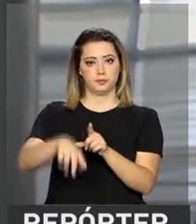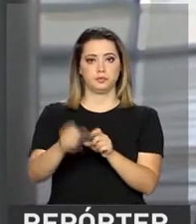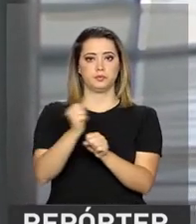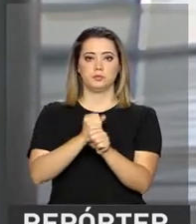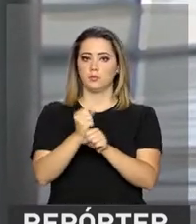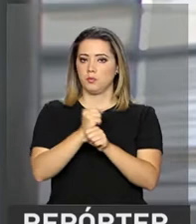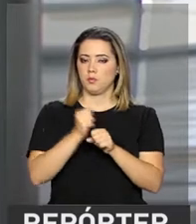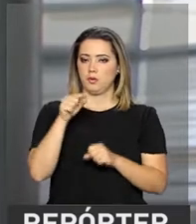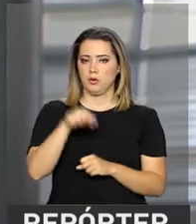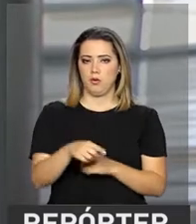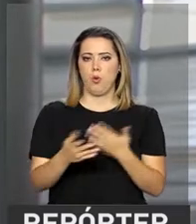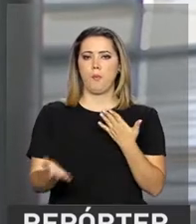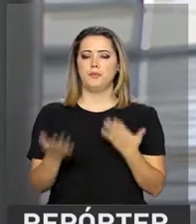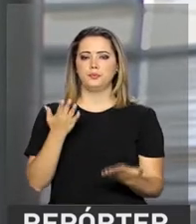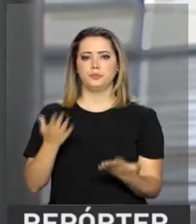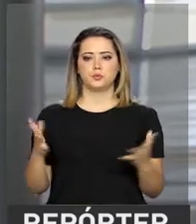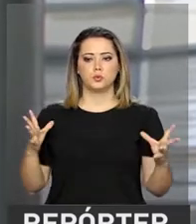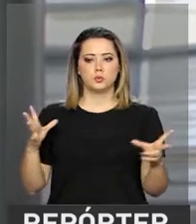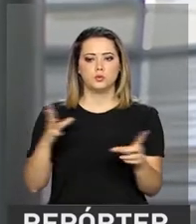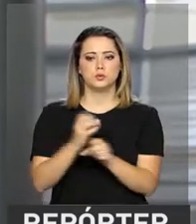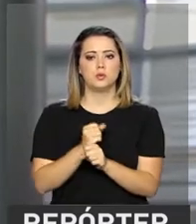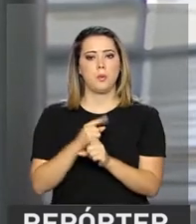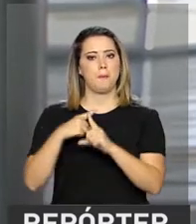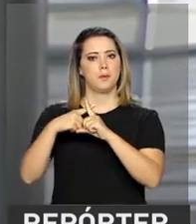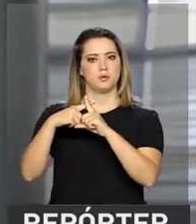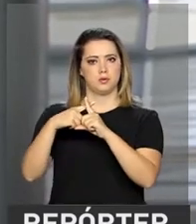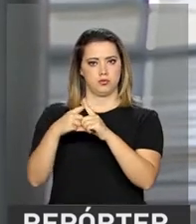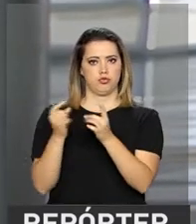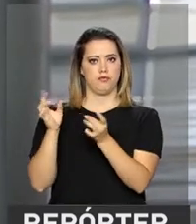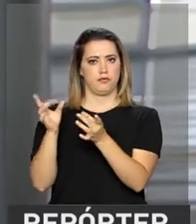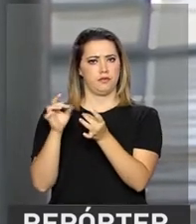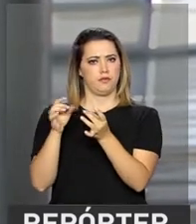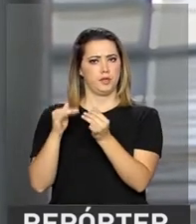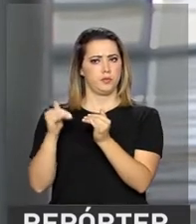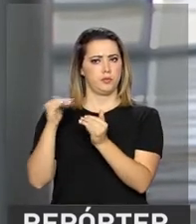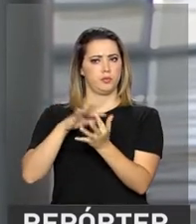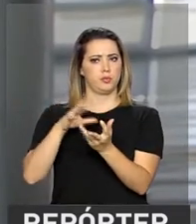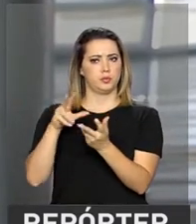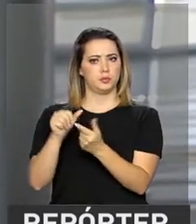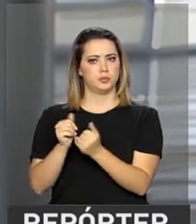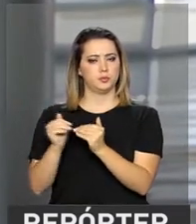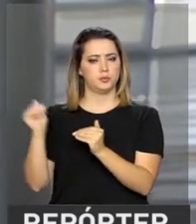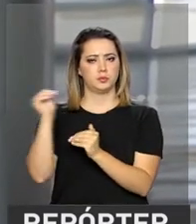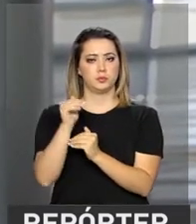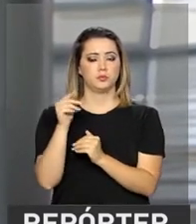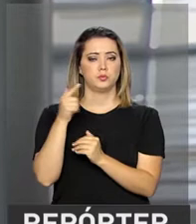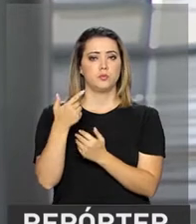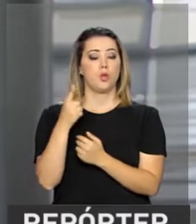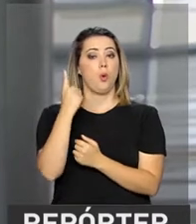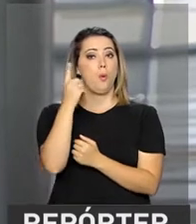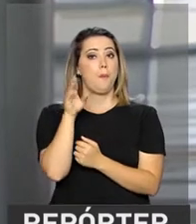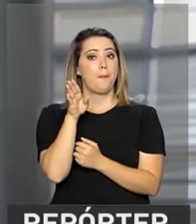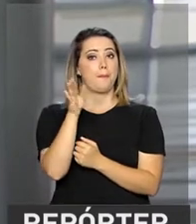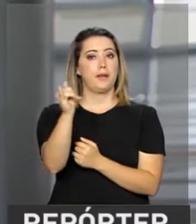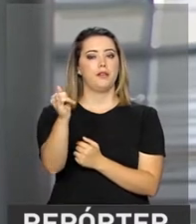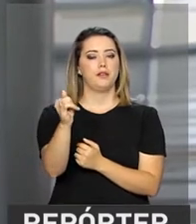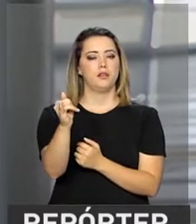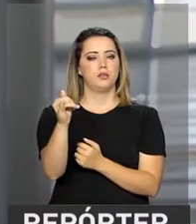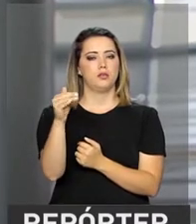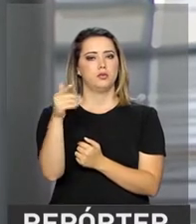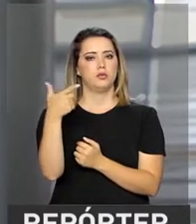ano. O saldo da balança comercial ficou positivo nas duas primeiras semanas de agosto em 1 bilhão